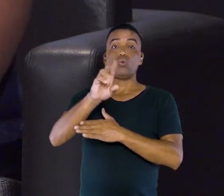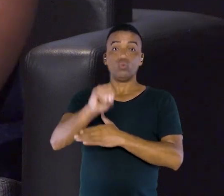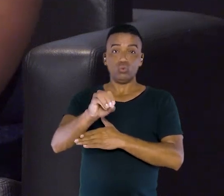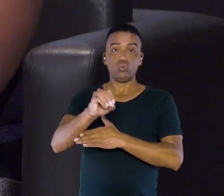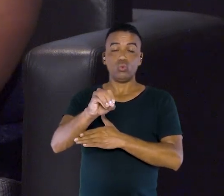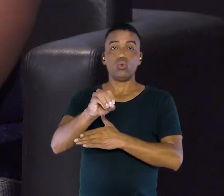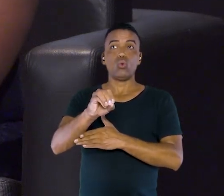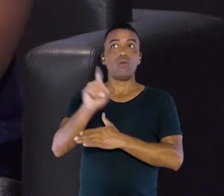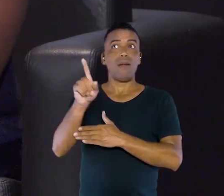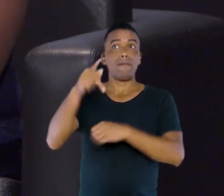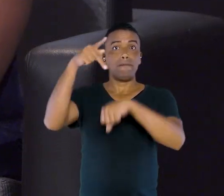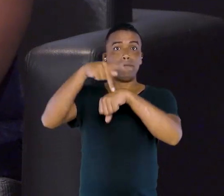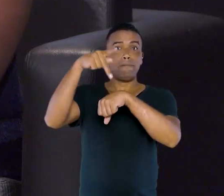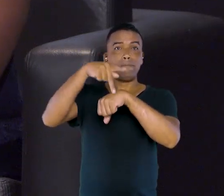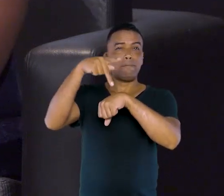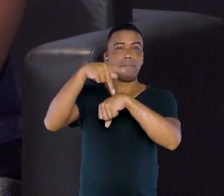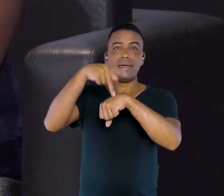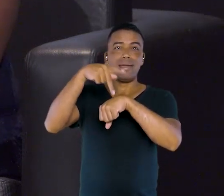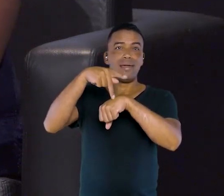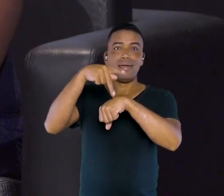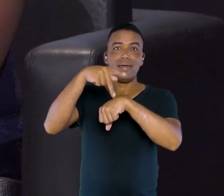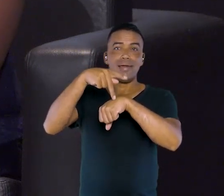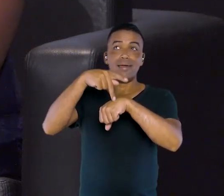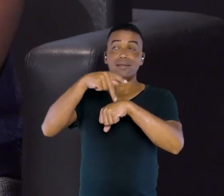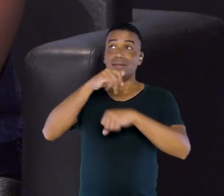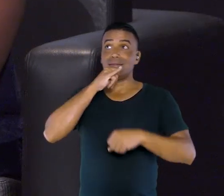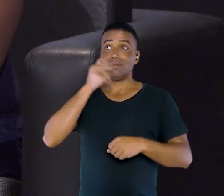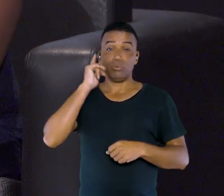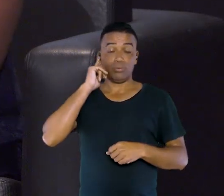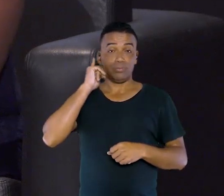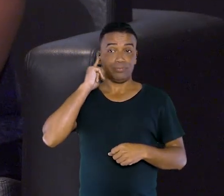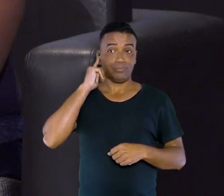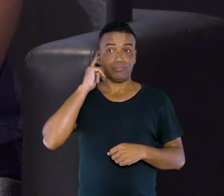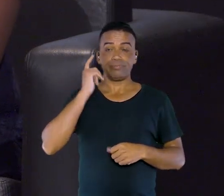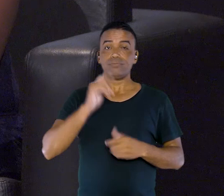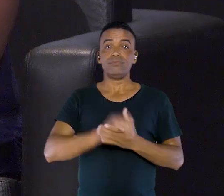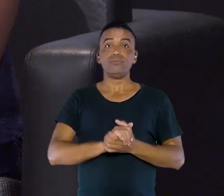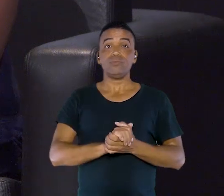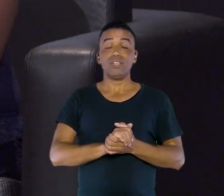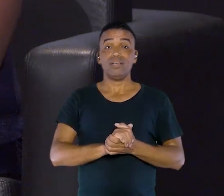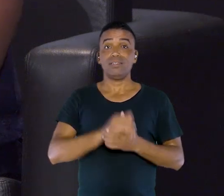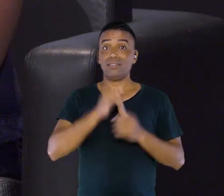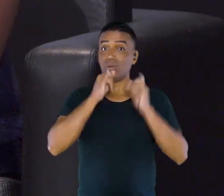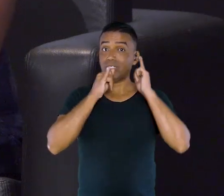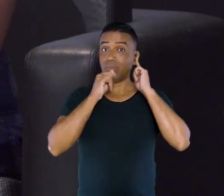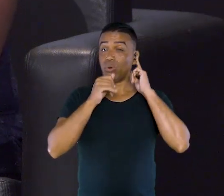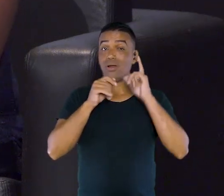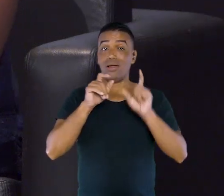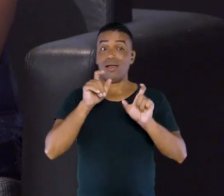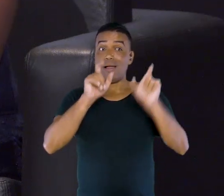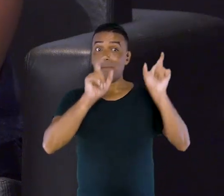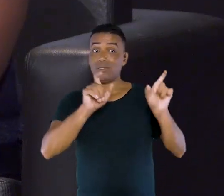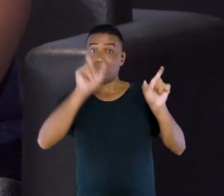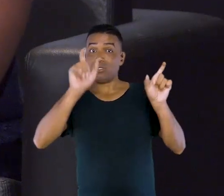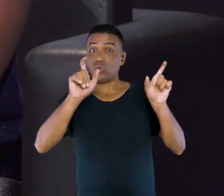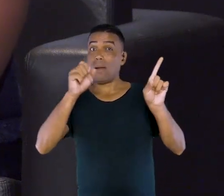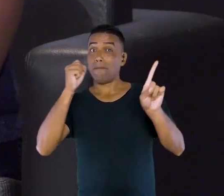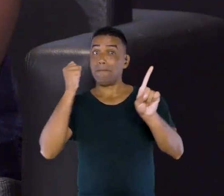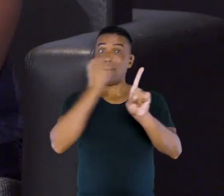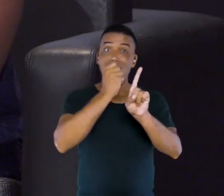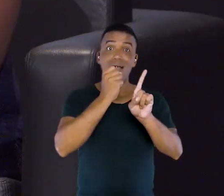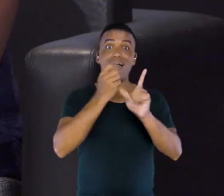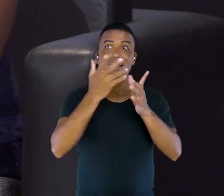pedra, que é que era a Pachuba, que a partir do momento que o Kuai quis matar o Yampiriculi, e hoje ela está